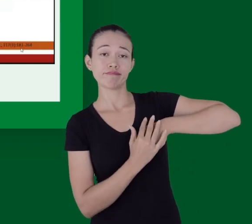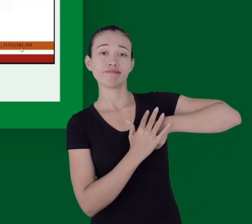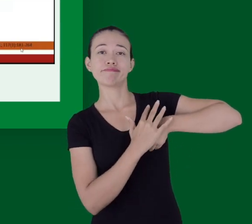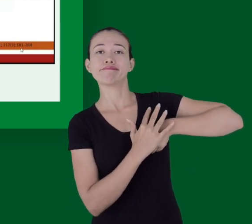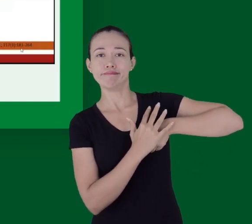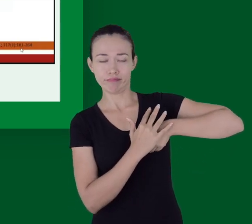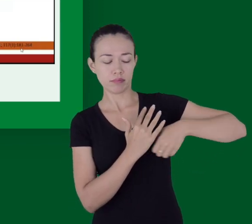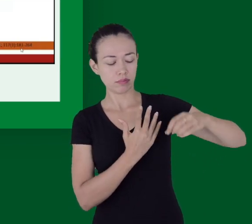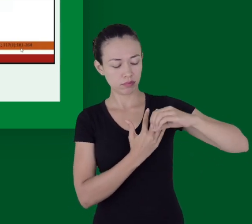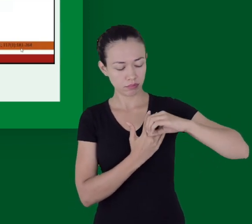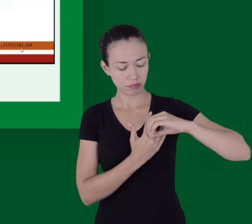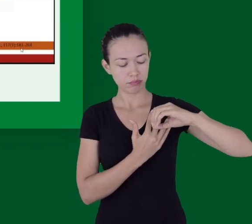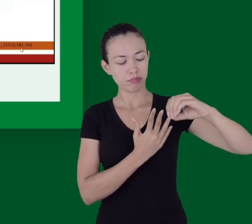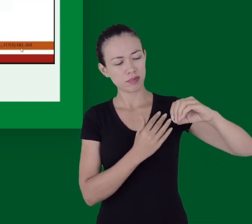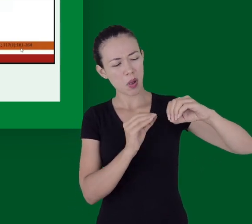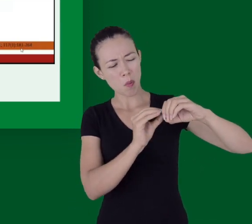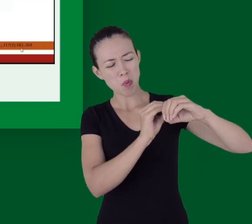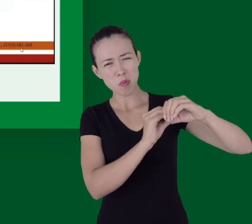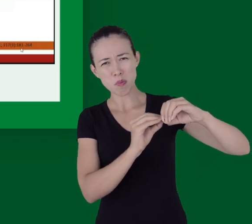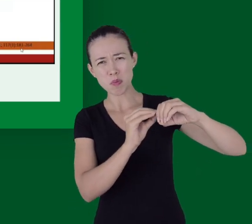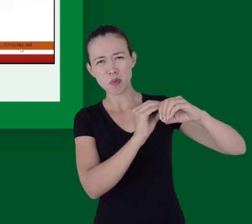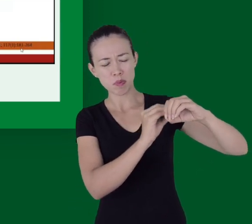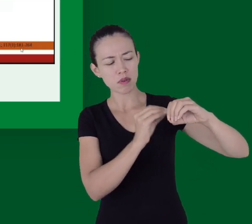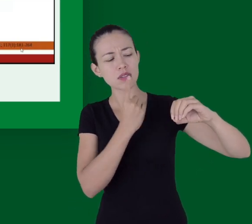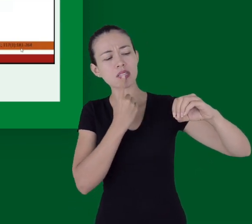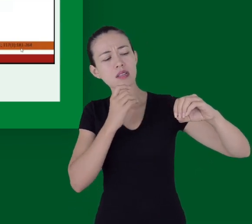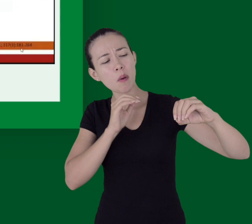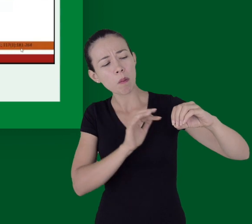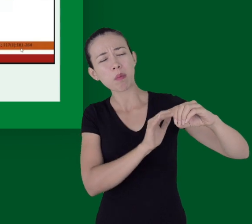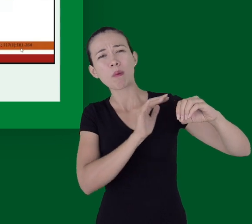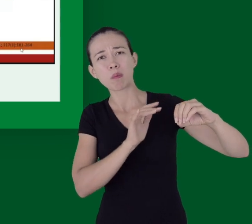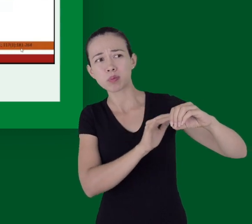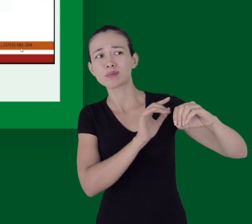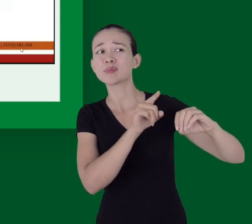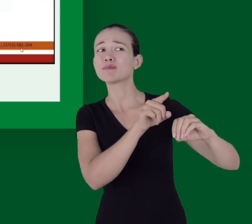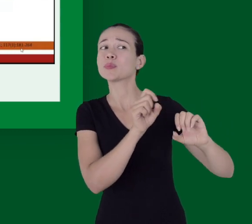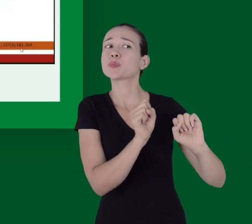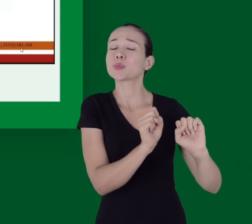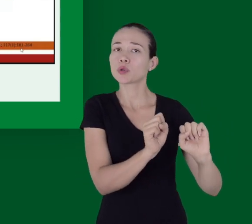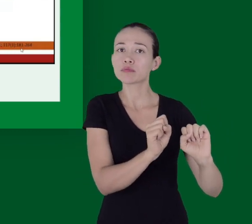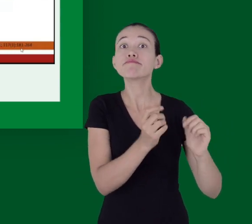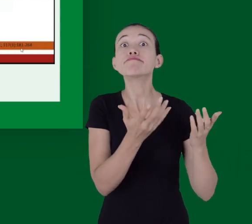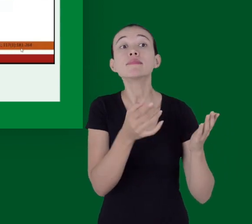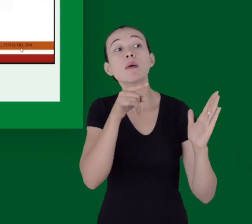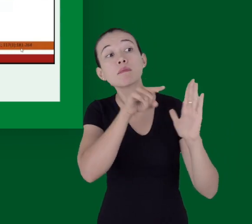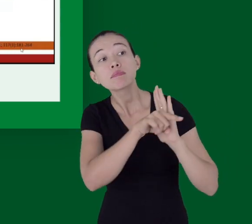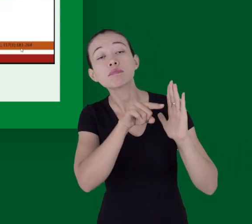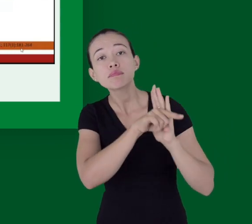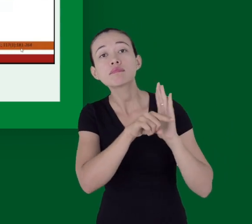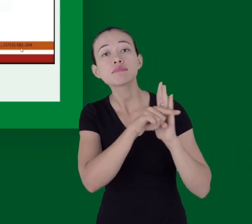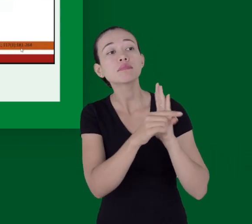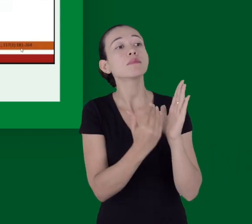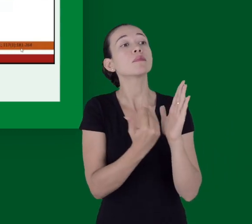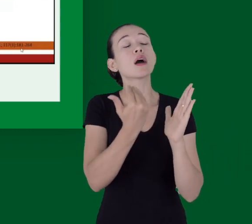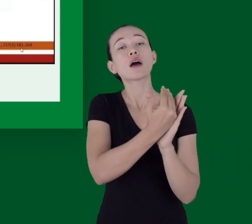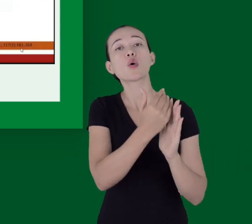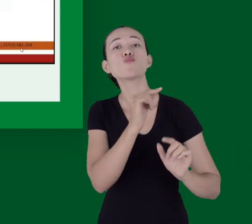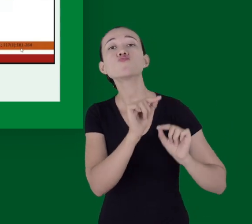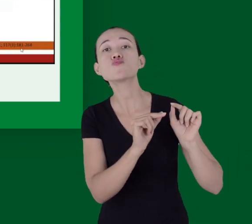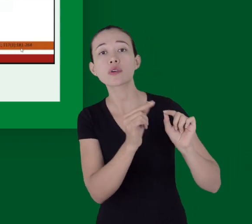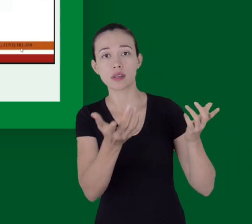aguda. O que você vai perguntar para você já ter mais certeza desse diagnóstico e tratar de uma forma mais correta,